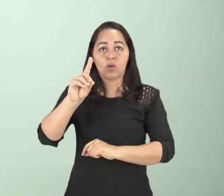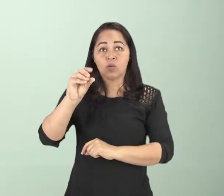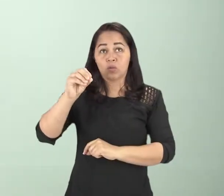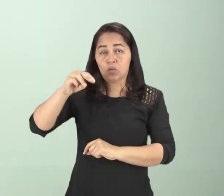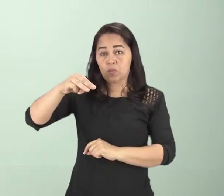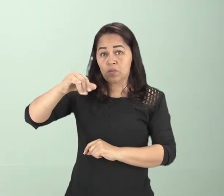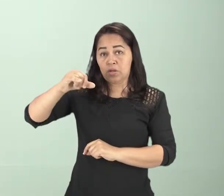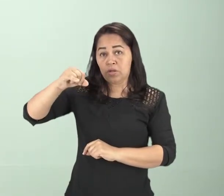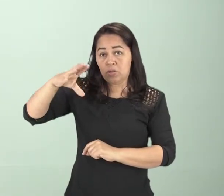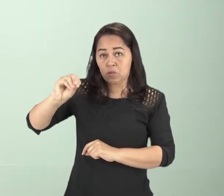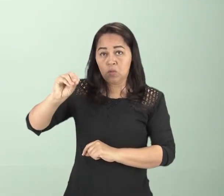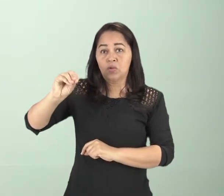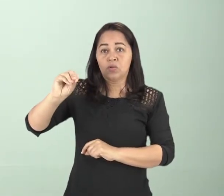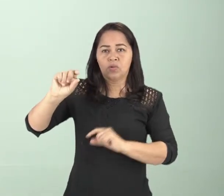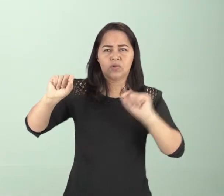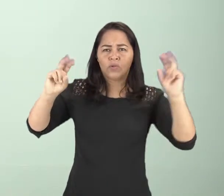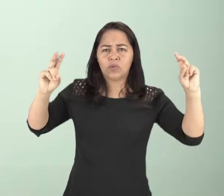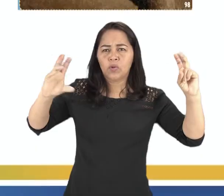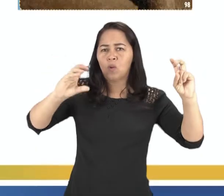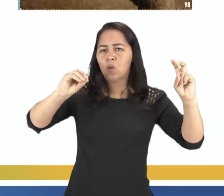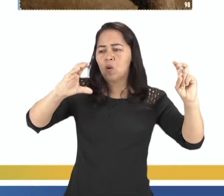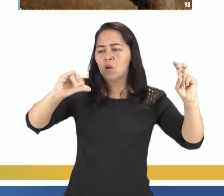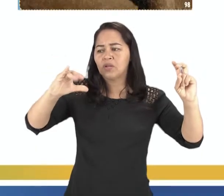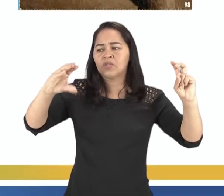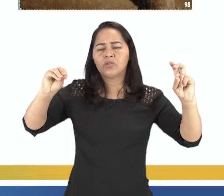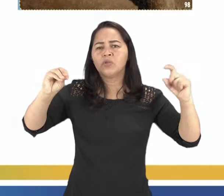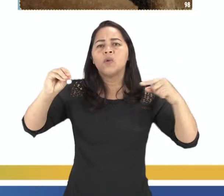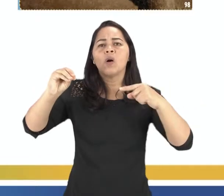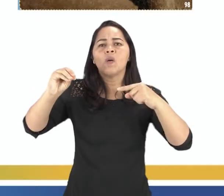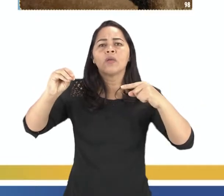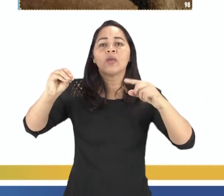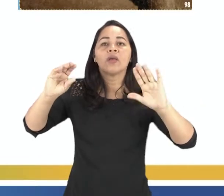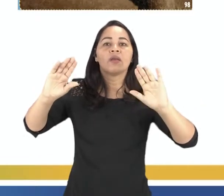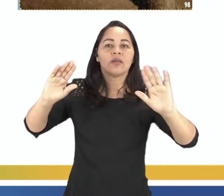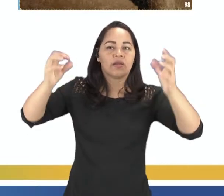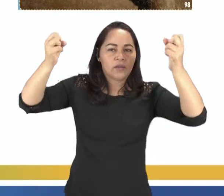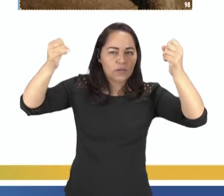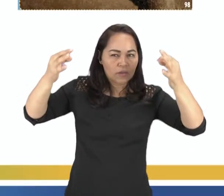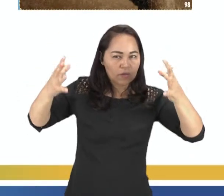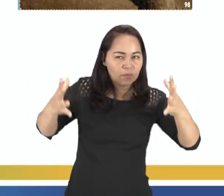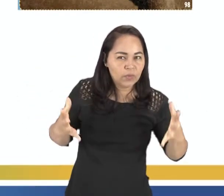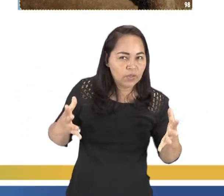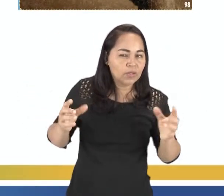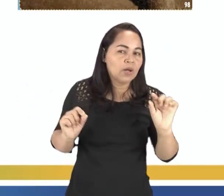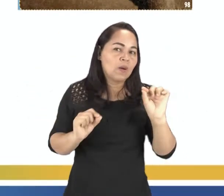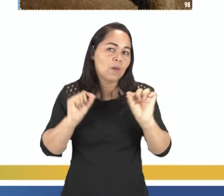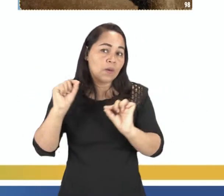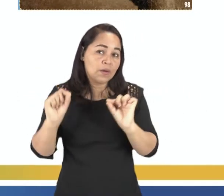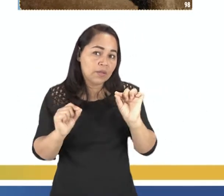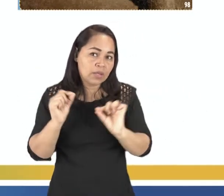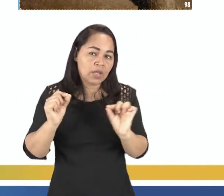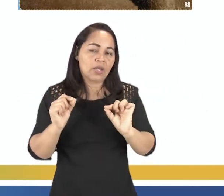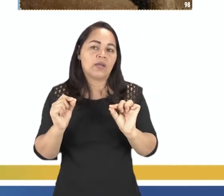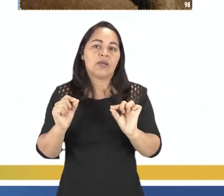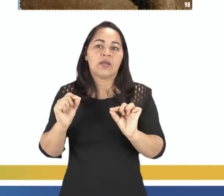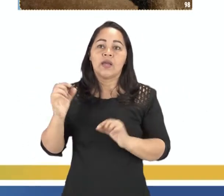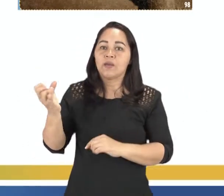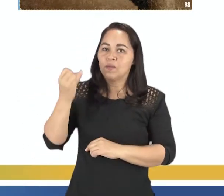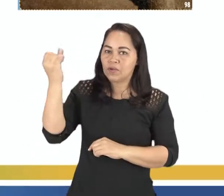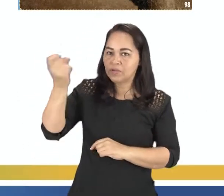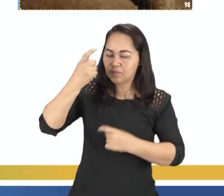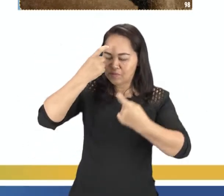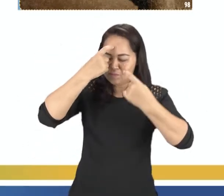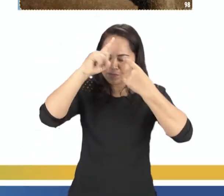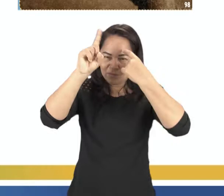ócio. Olha só. O ócio. O sociólogo italiano Domenico de Masi defende o ócio como condição crucial para a